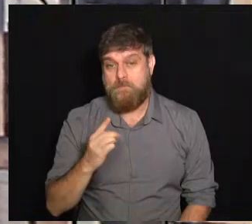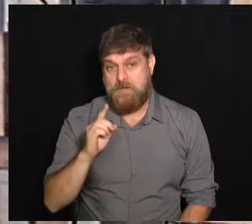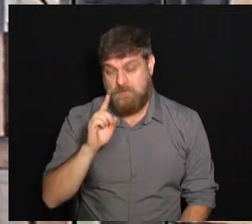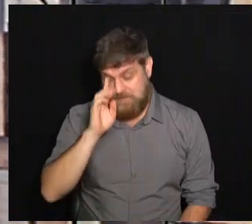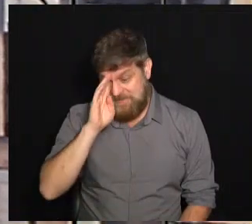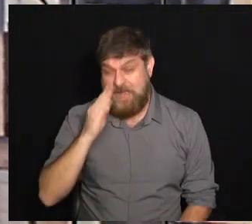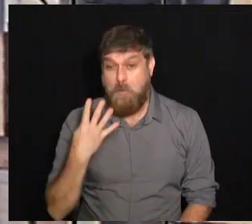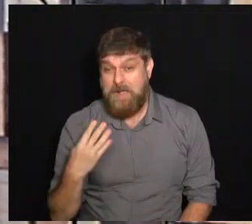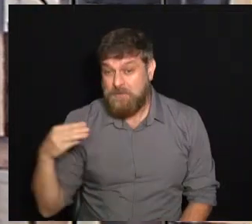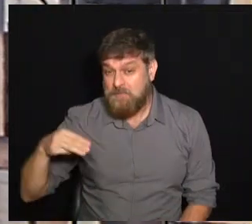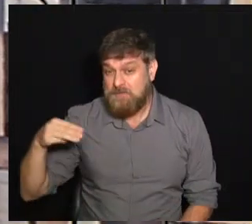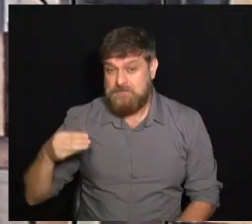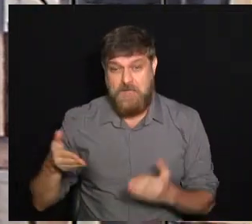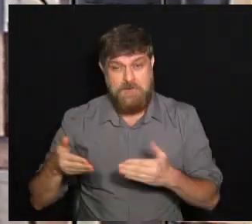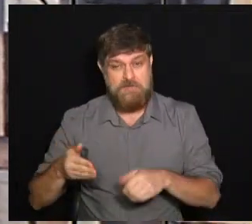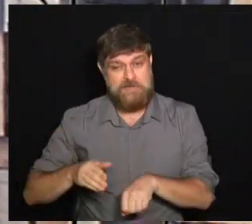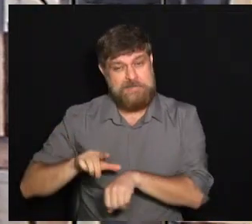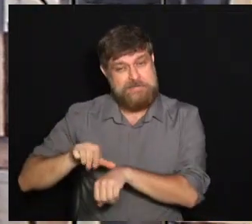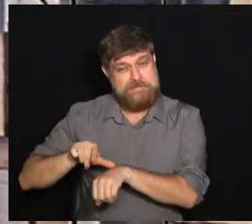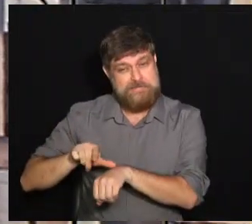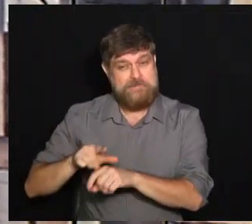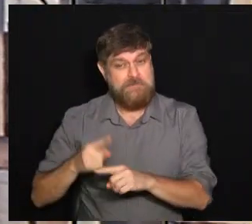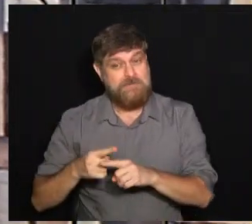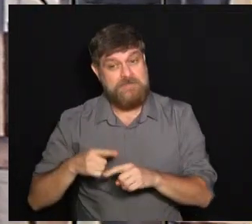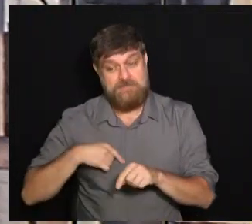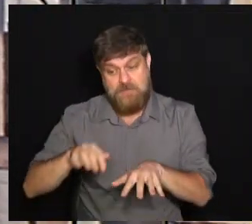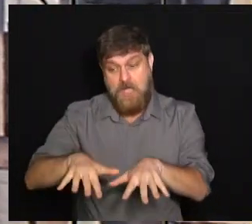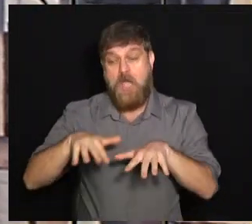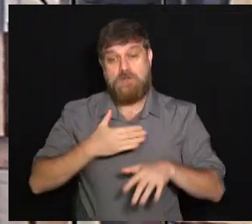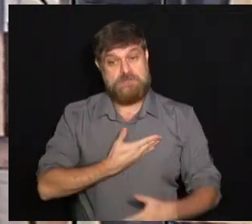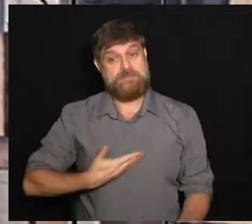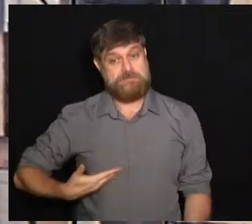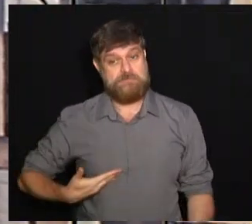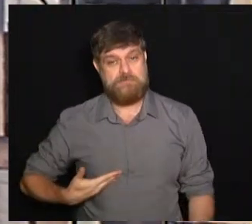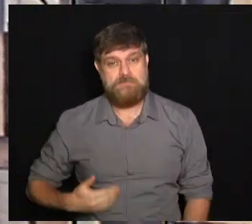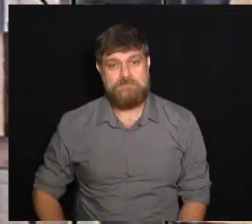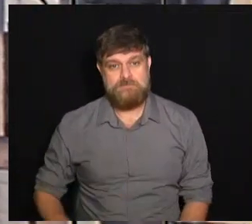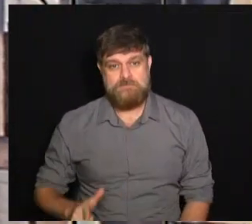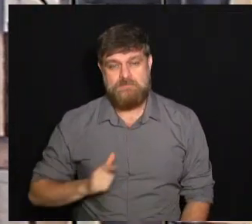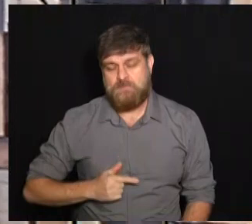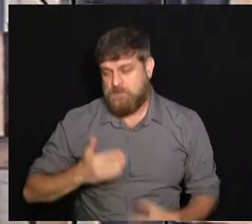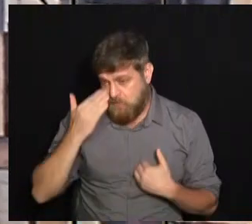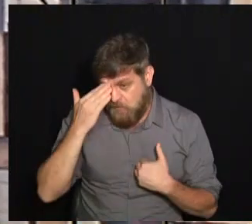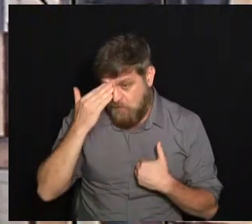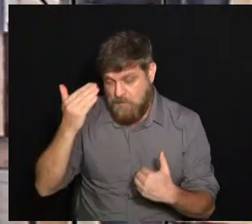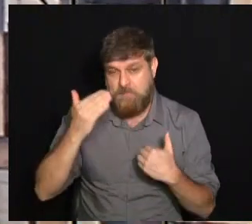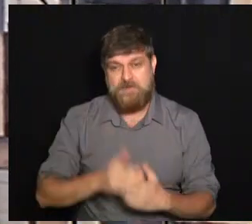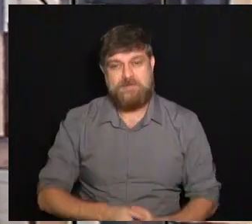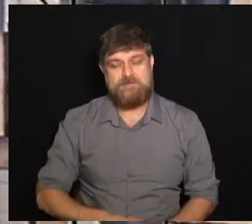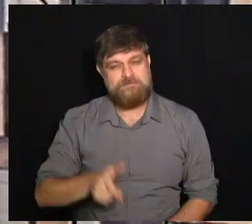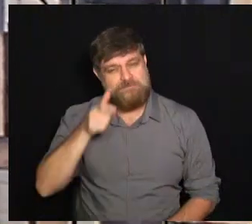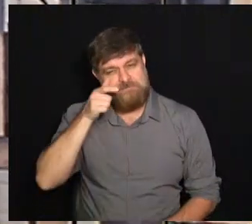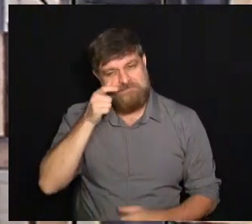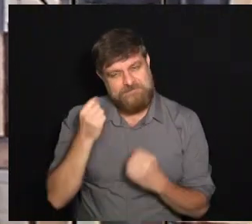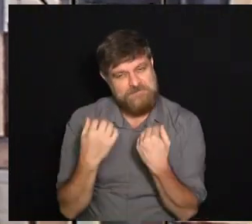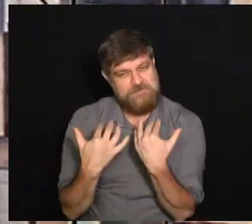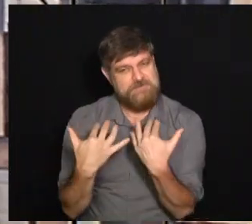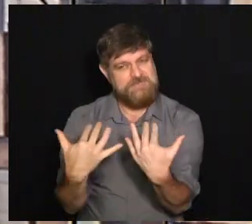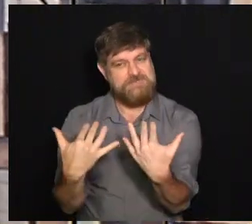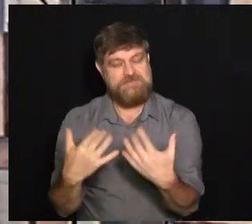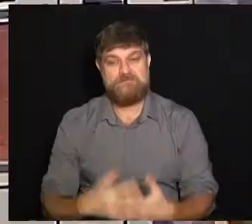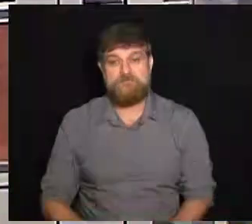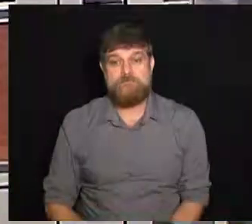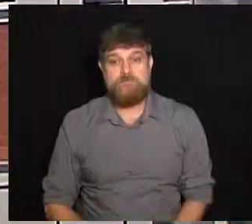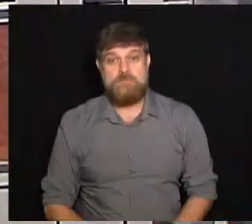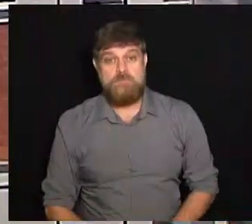1h04 agora, um pouquinho mais tarde, por conta da audiência pública. Muito obrigado pela sua companhia e